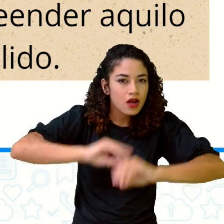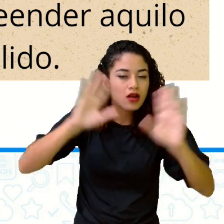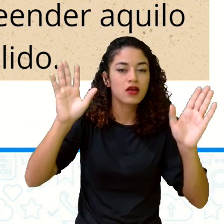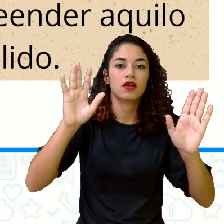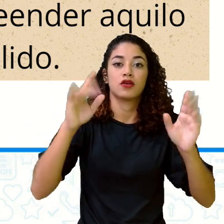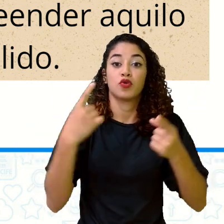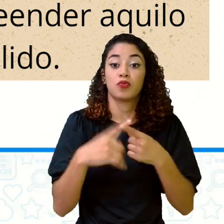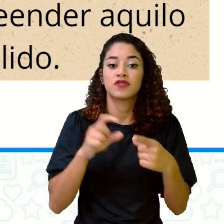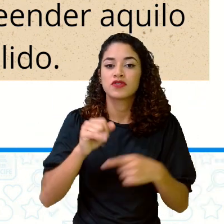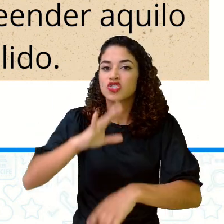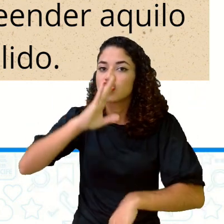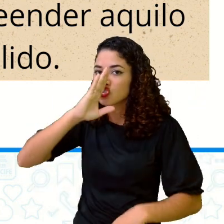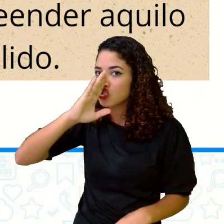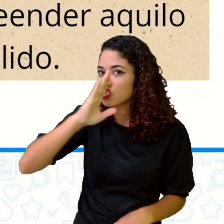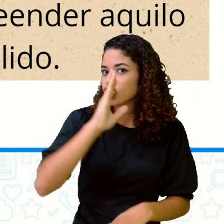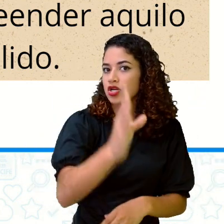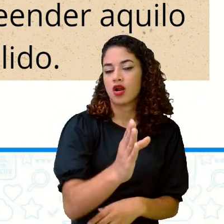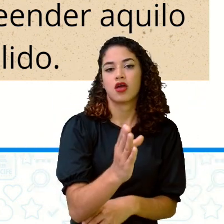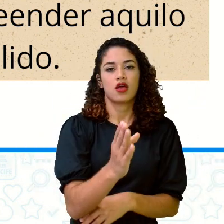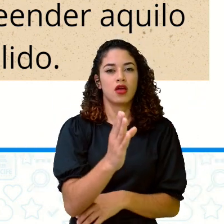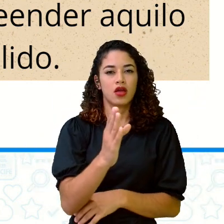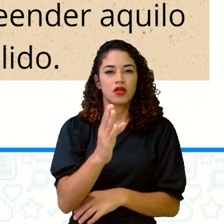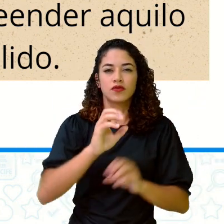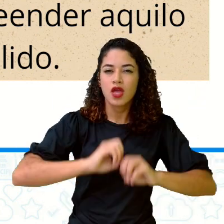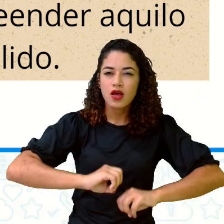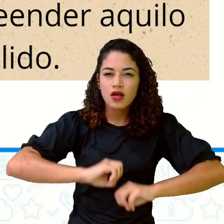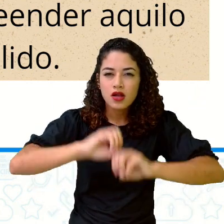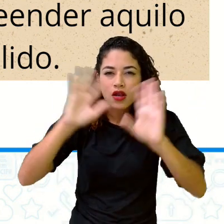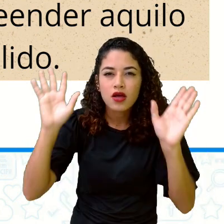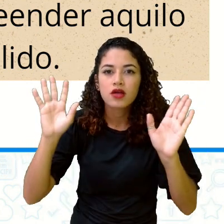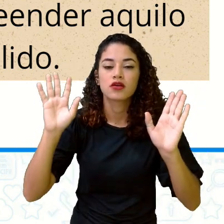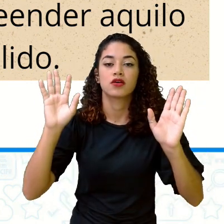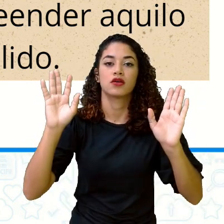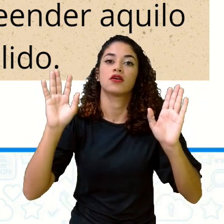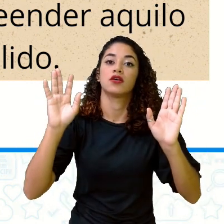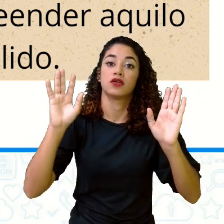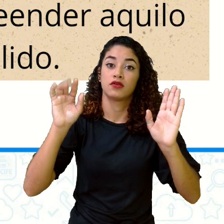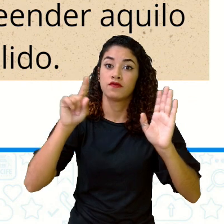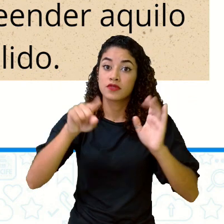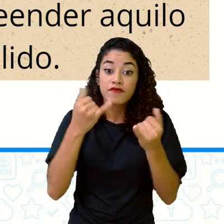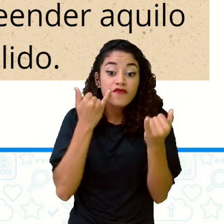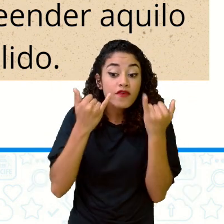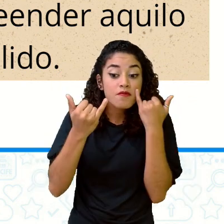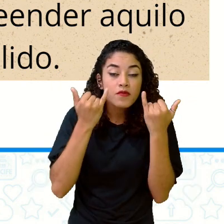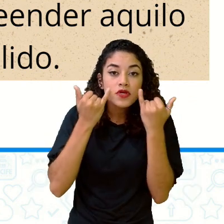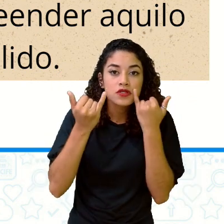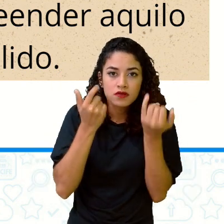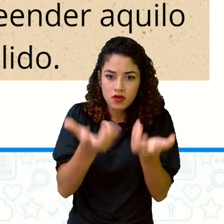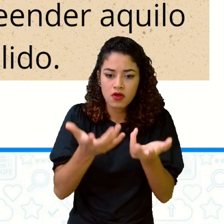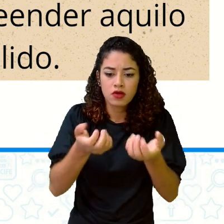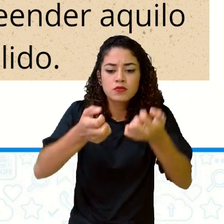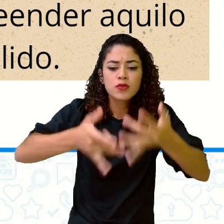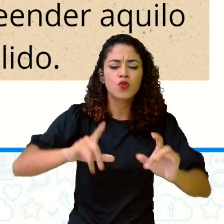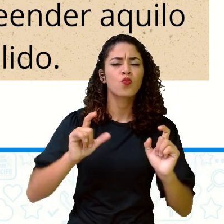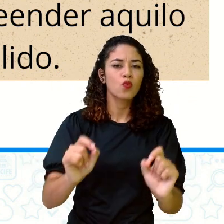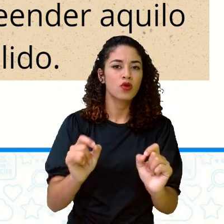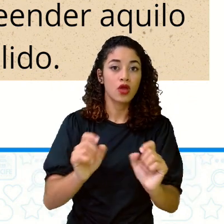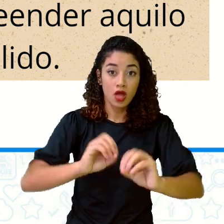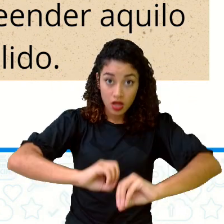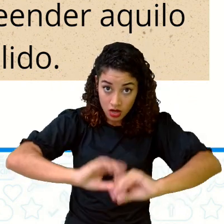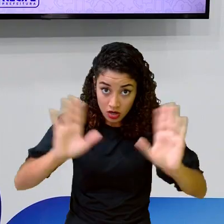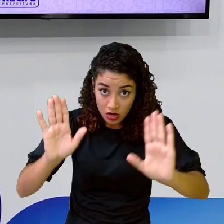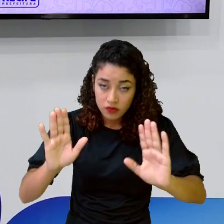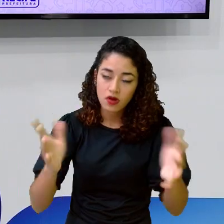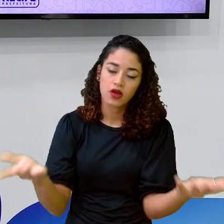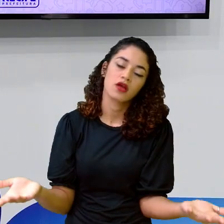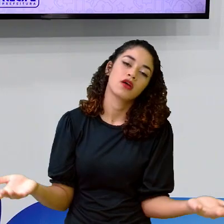mais, objetivo, for o seu texto, quanto mais, mais, clara, for a sua informação, a informação que você quer passar, mais, aí,